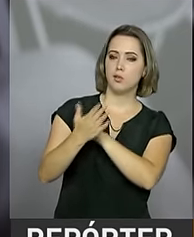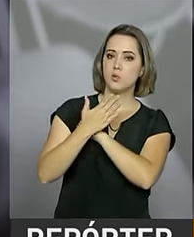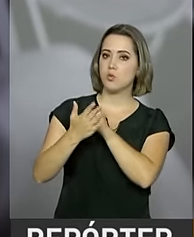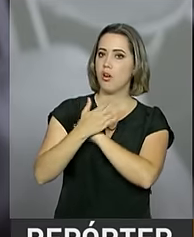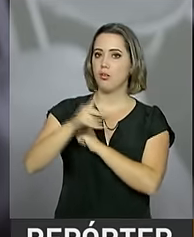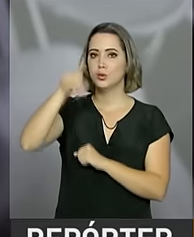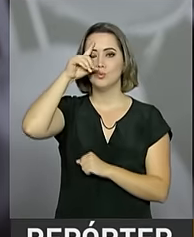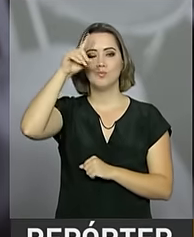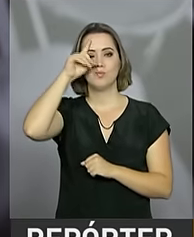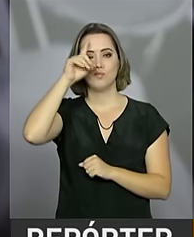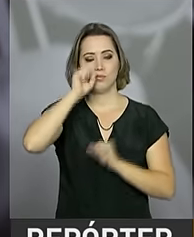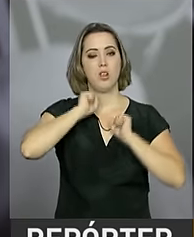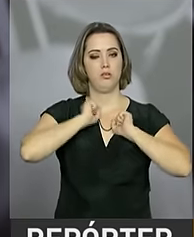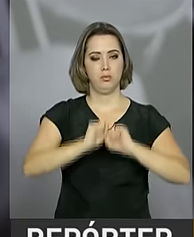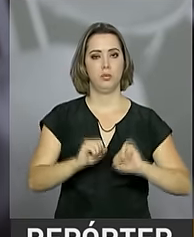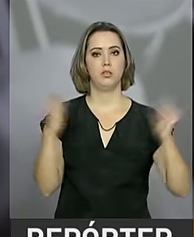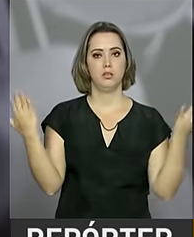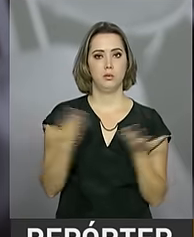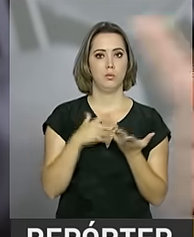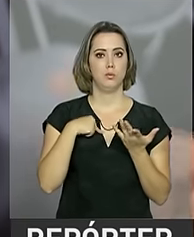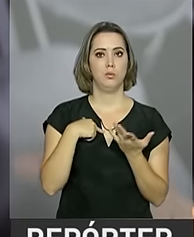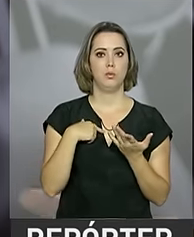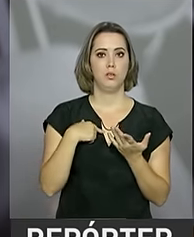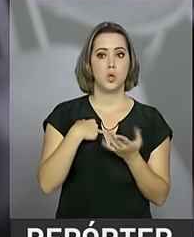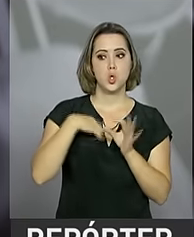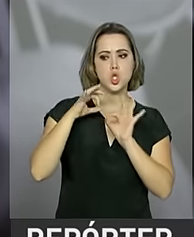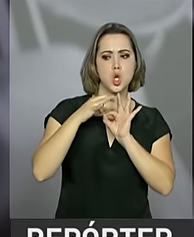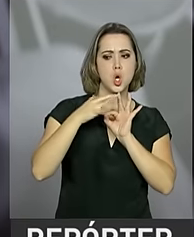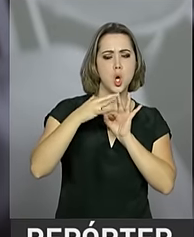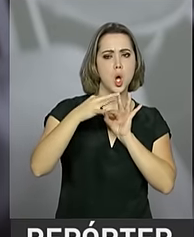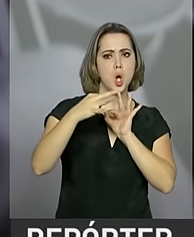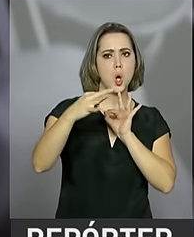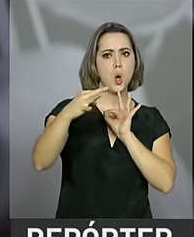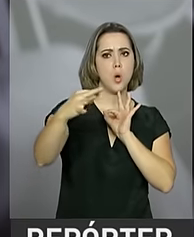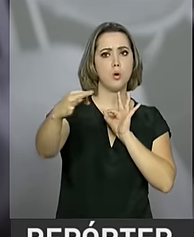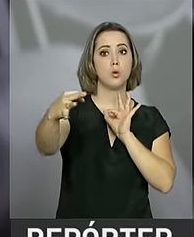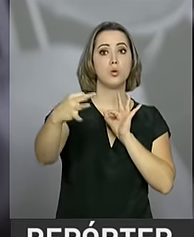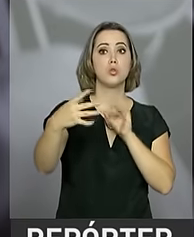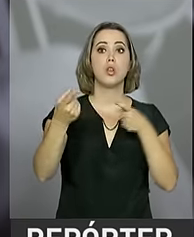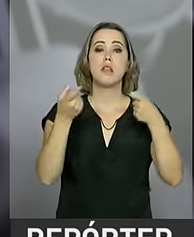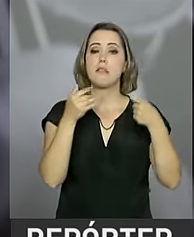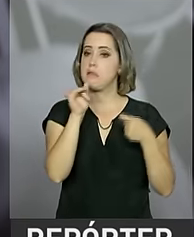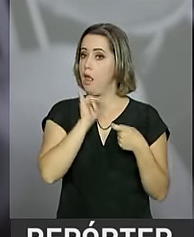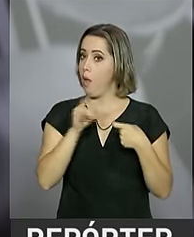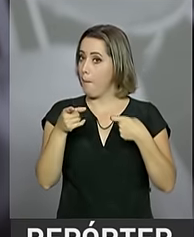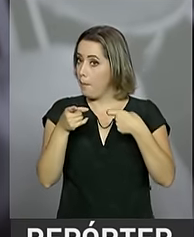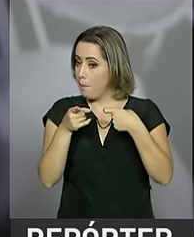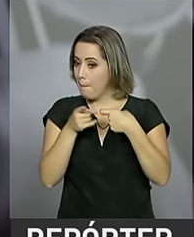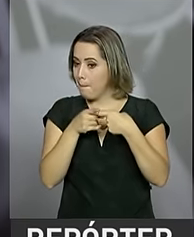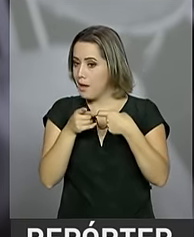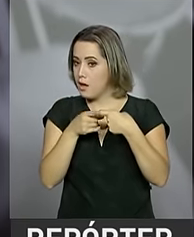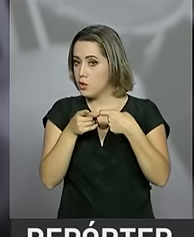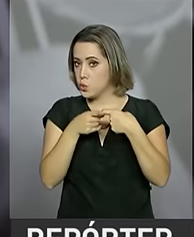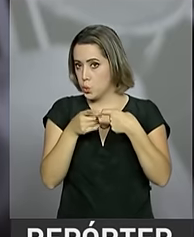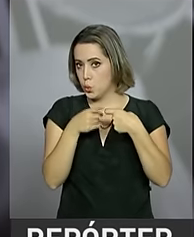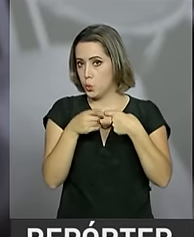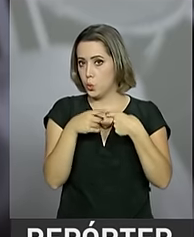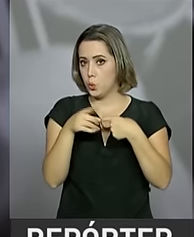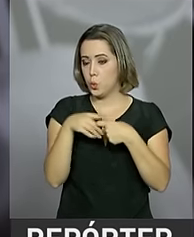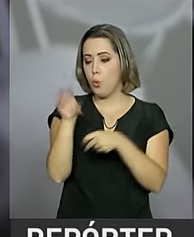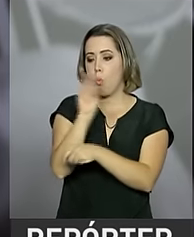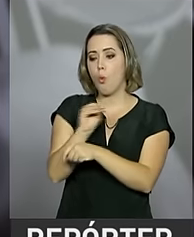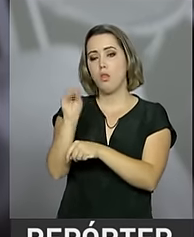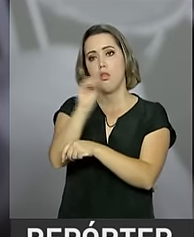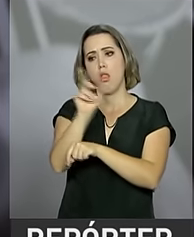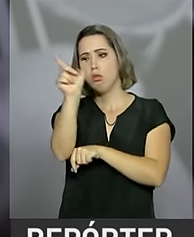já temos hoje condições de os médicos e pacientes de diabetes eles estarem